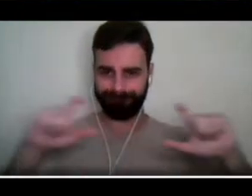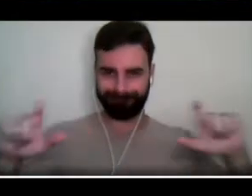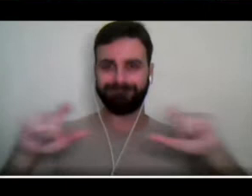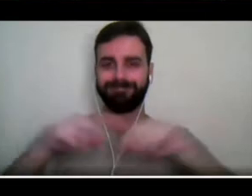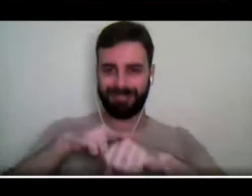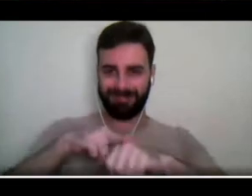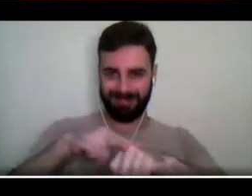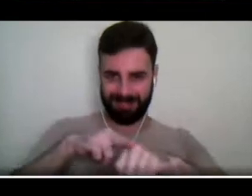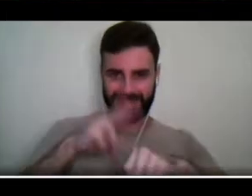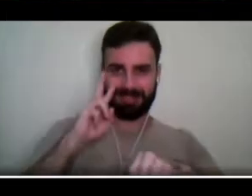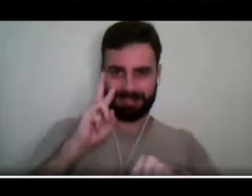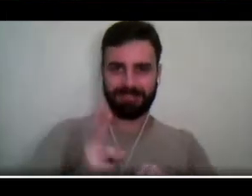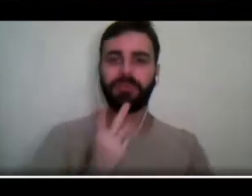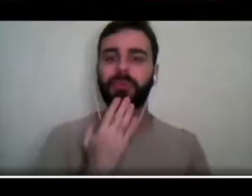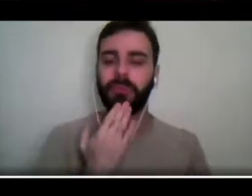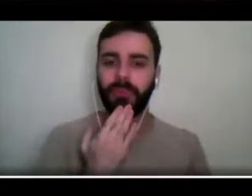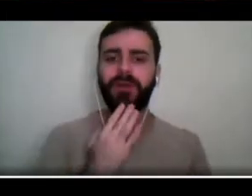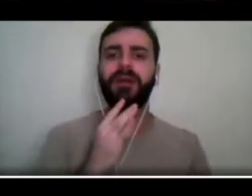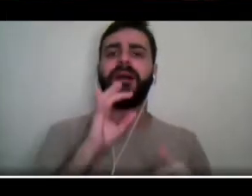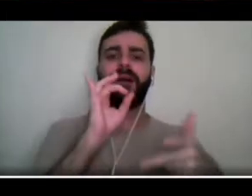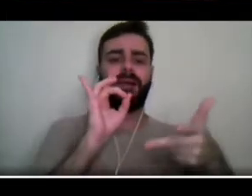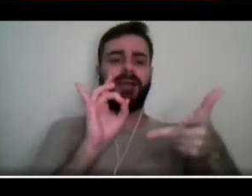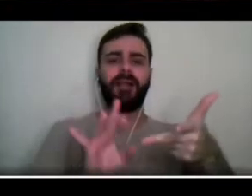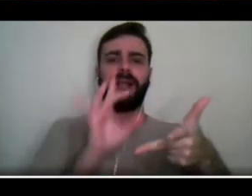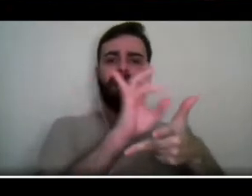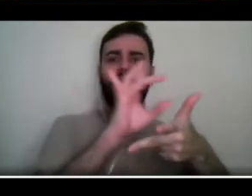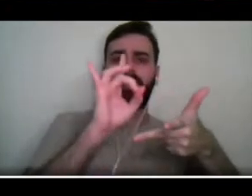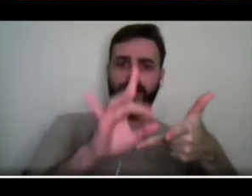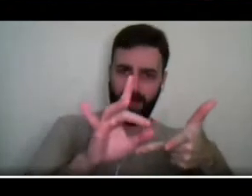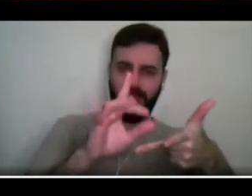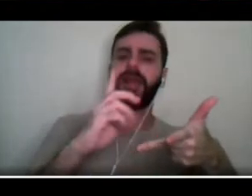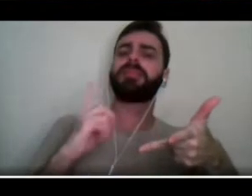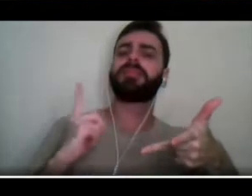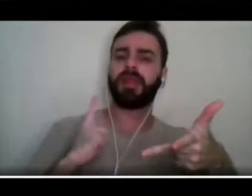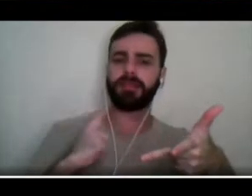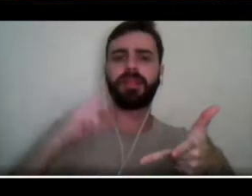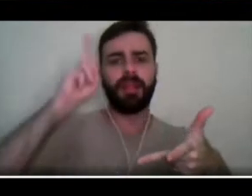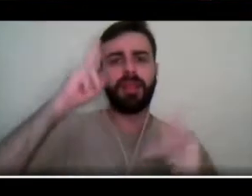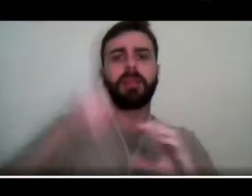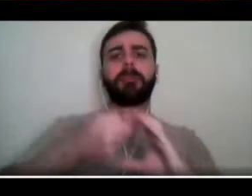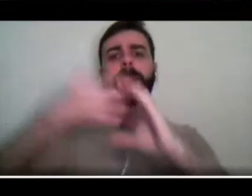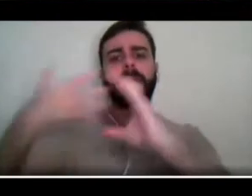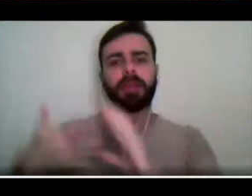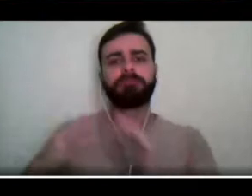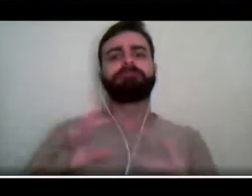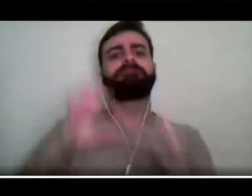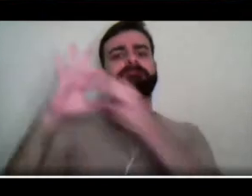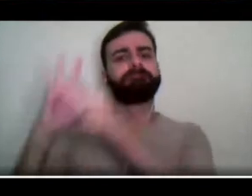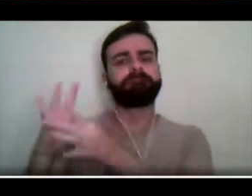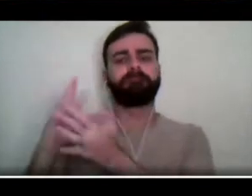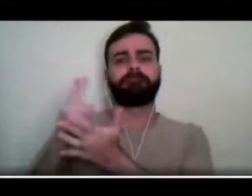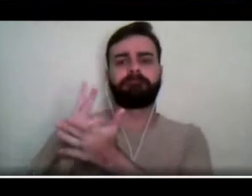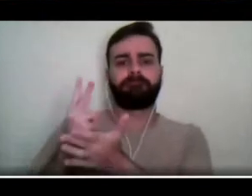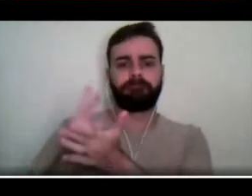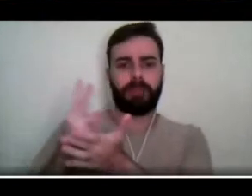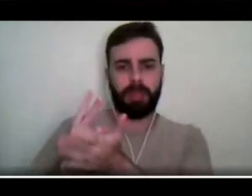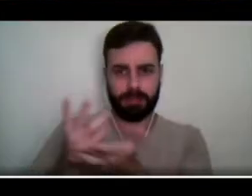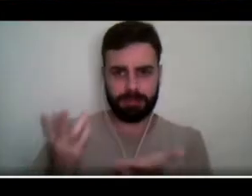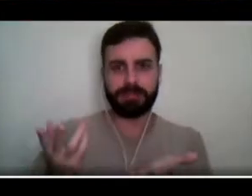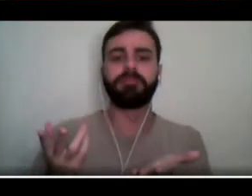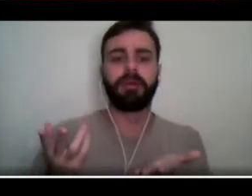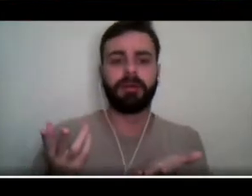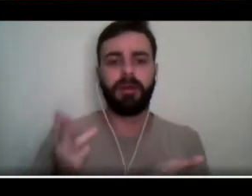E cada um desses componentes aqui é definido daquela mesma forma que está escrito aqui,